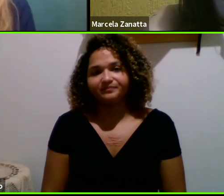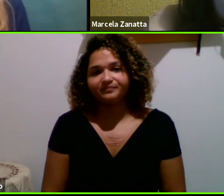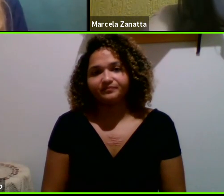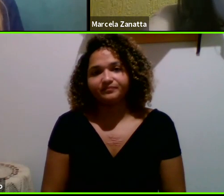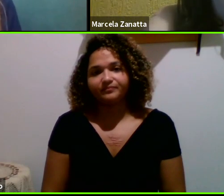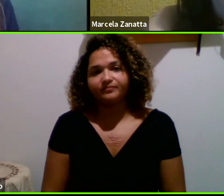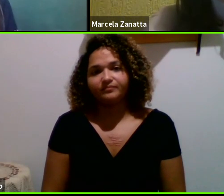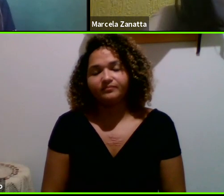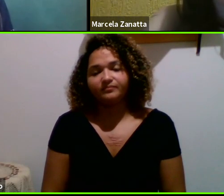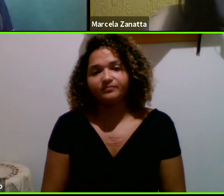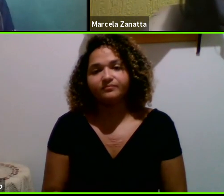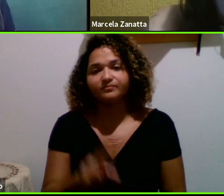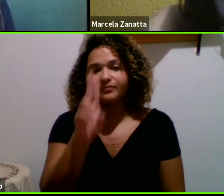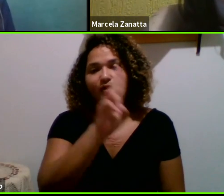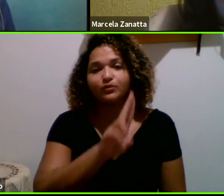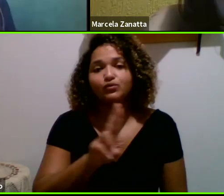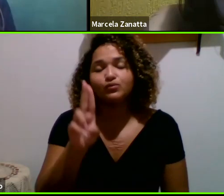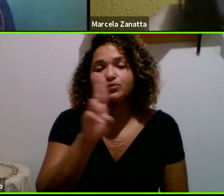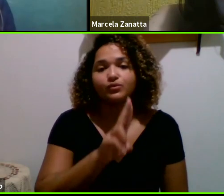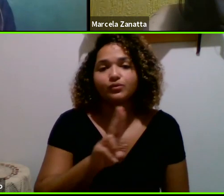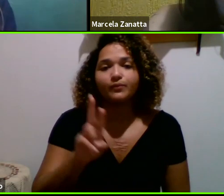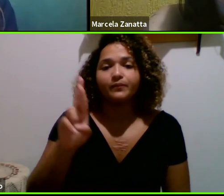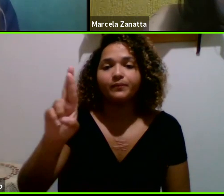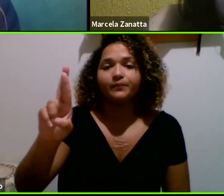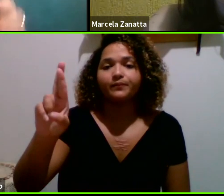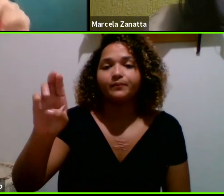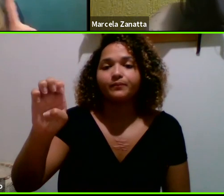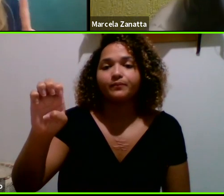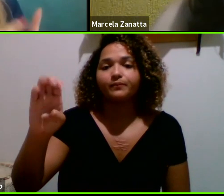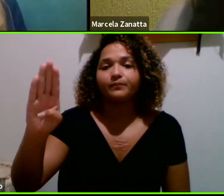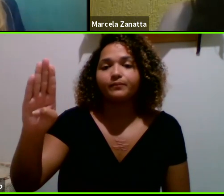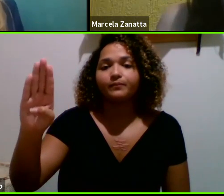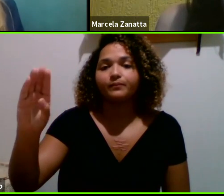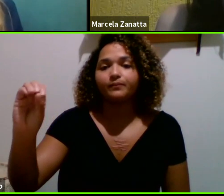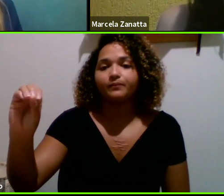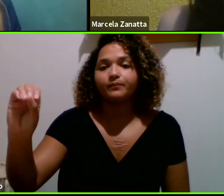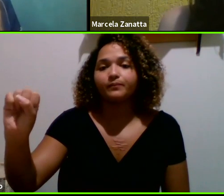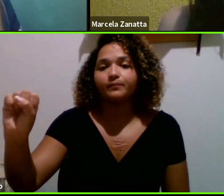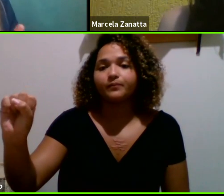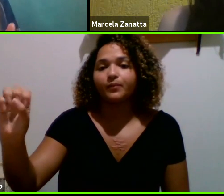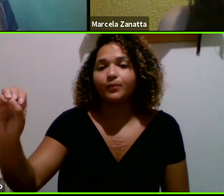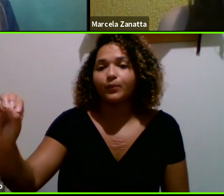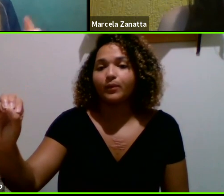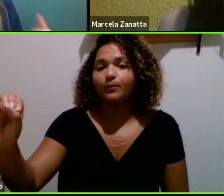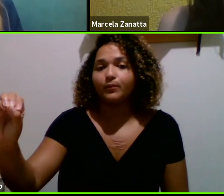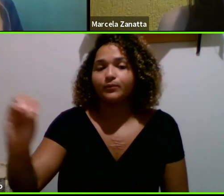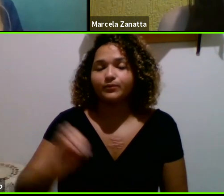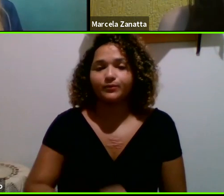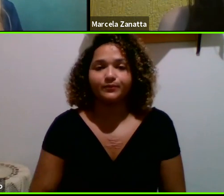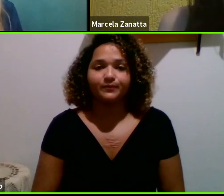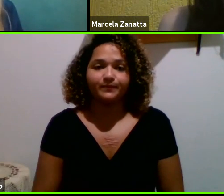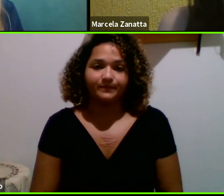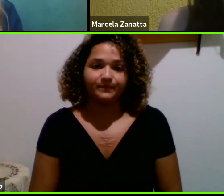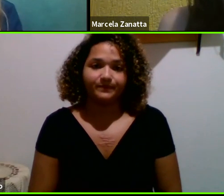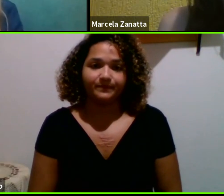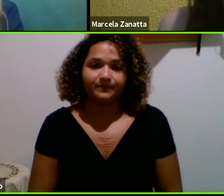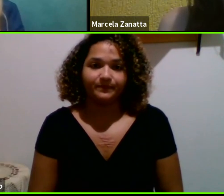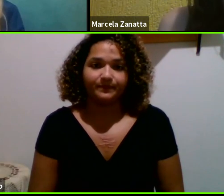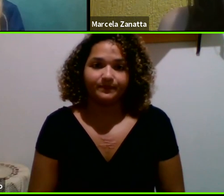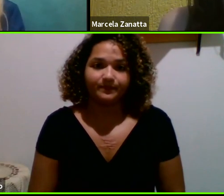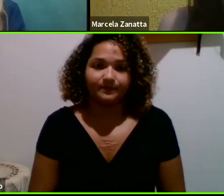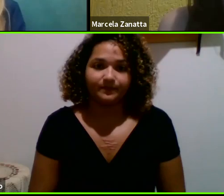rebozo. Então, houve a inclusão de mais um item que é